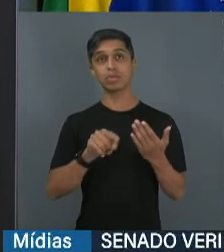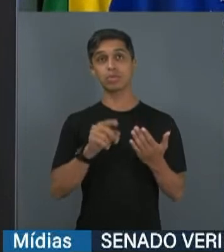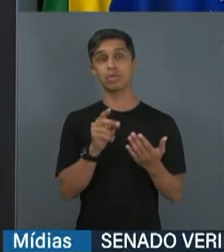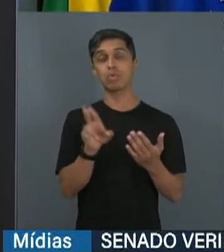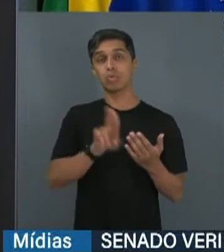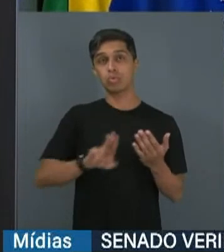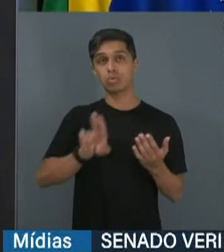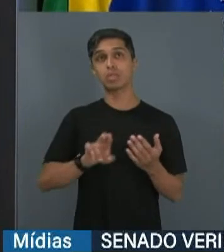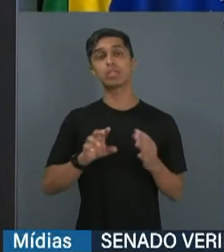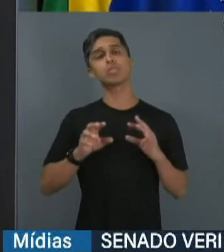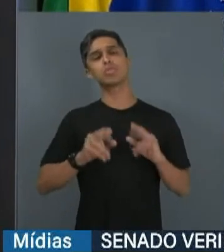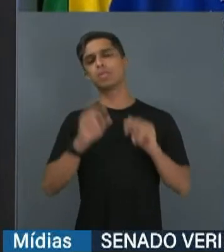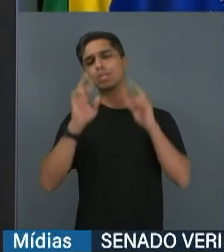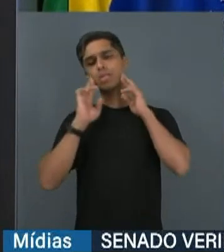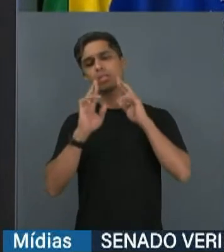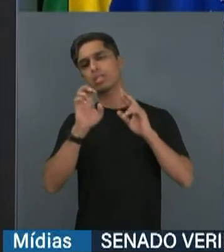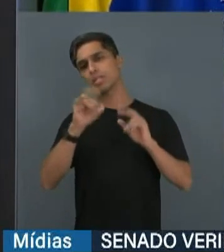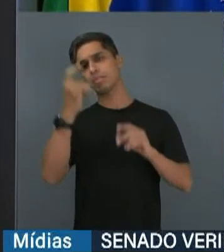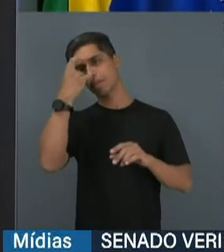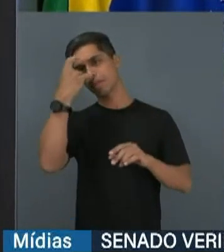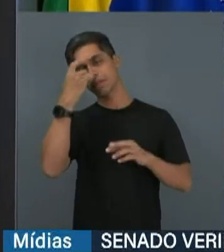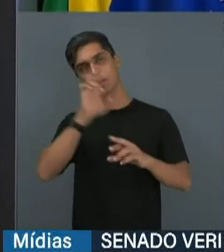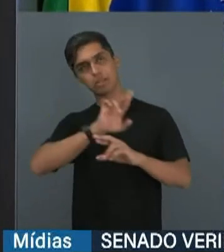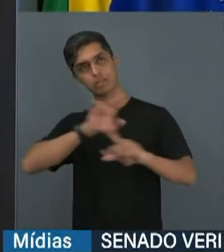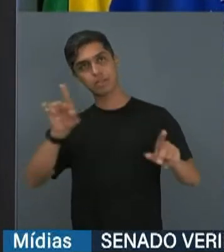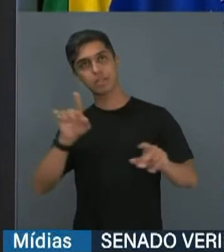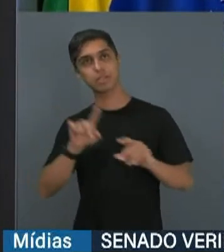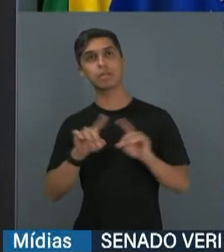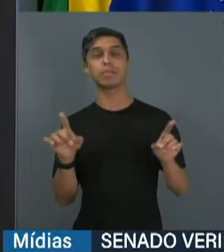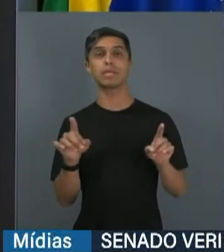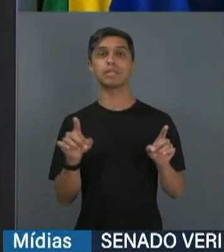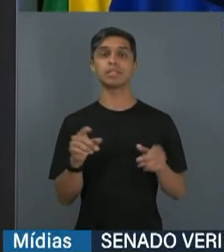com todo respeito a quem pensa diferente,